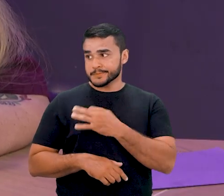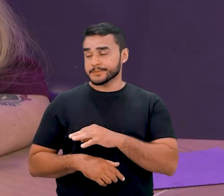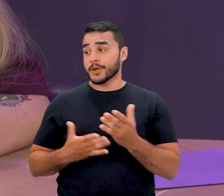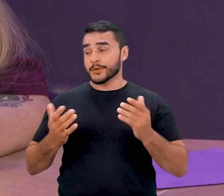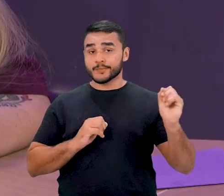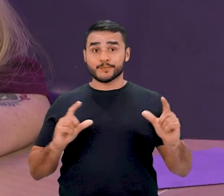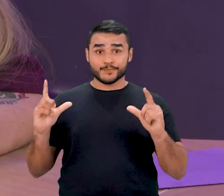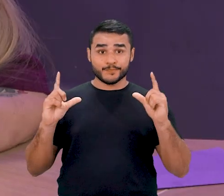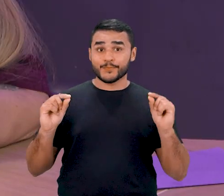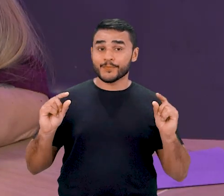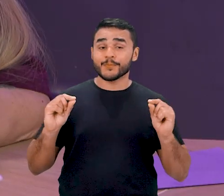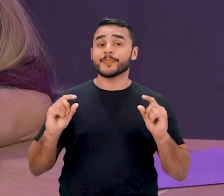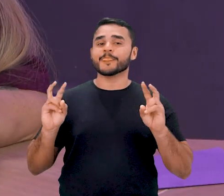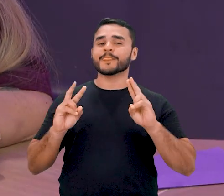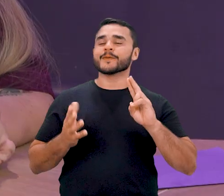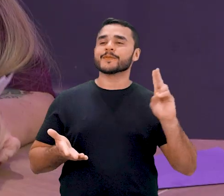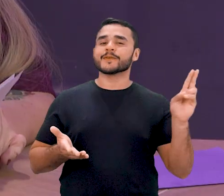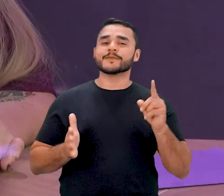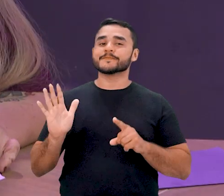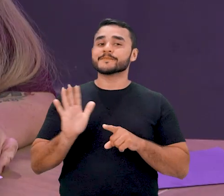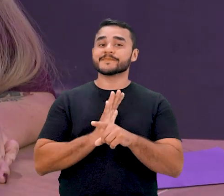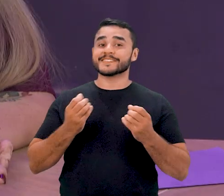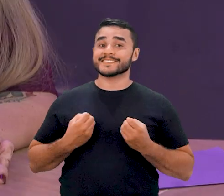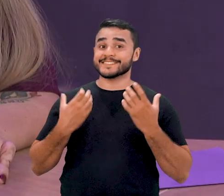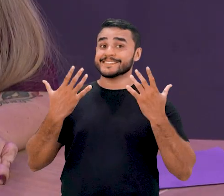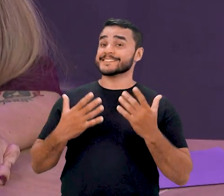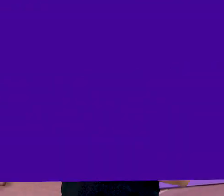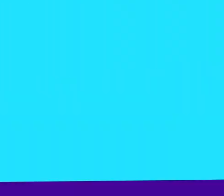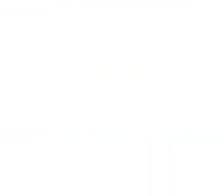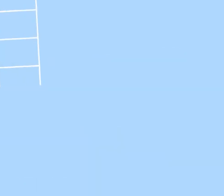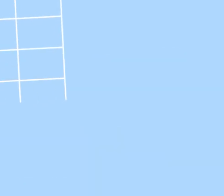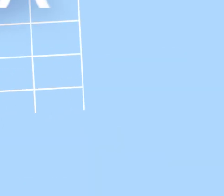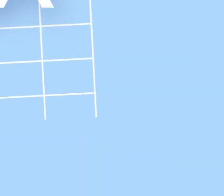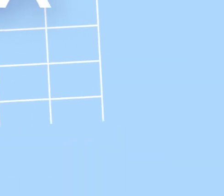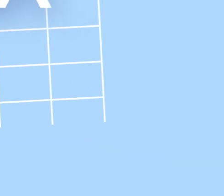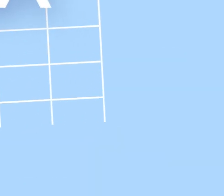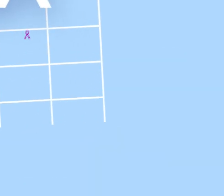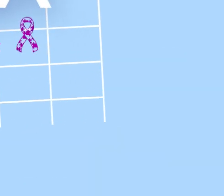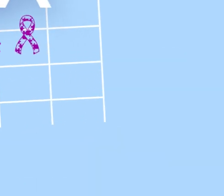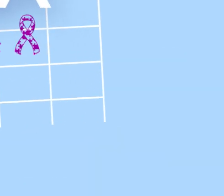no nosso programa que se chama Pergunta Surpresa. Vixe.